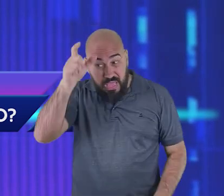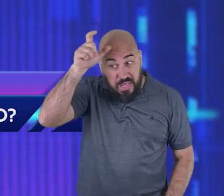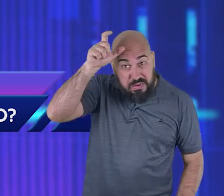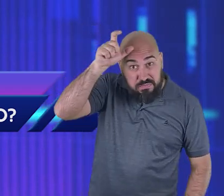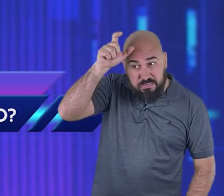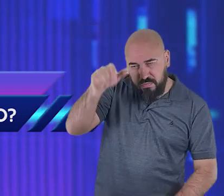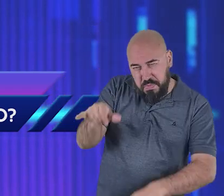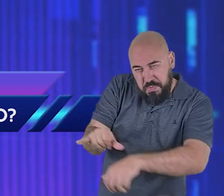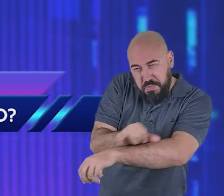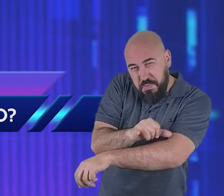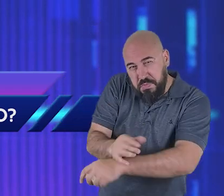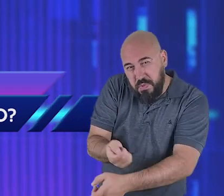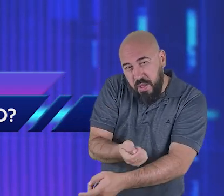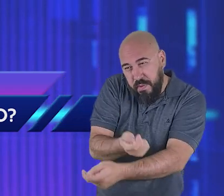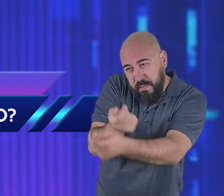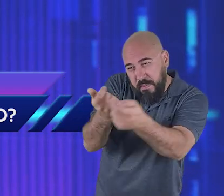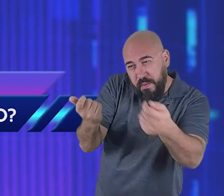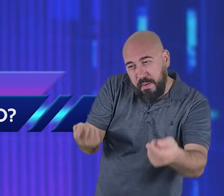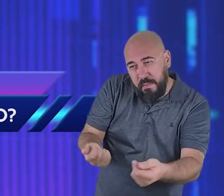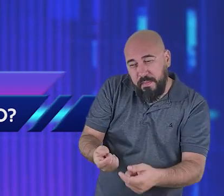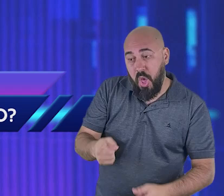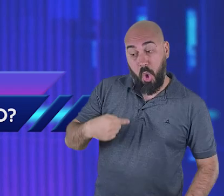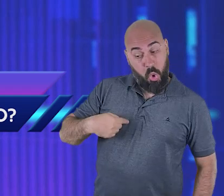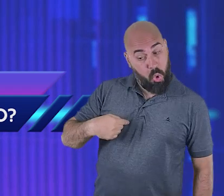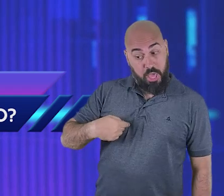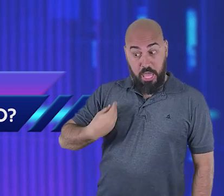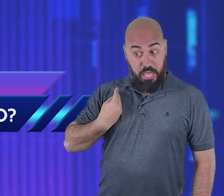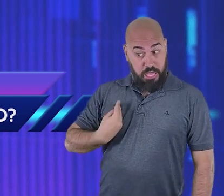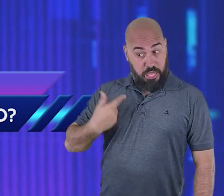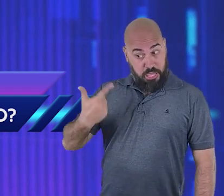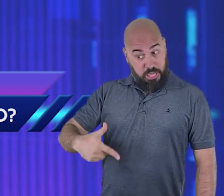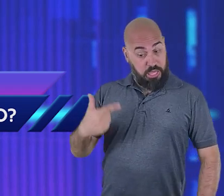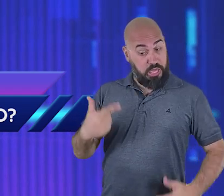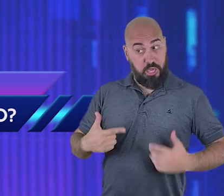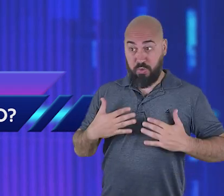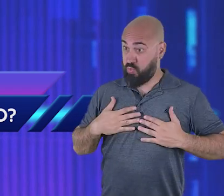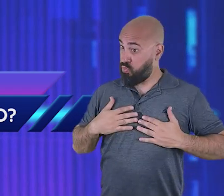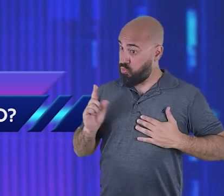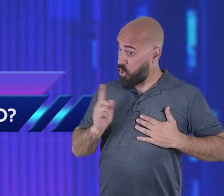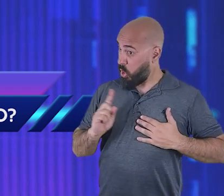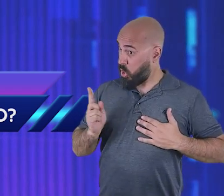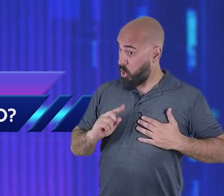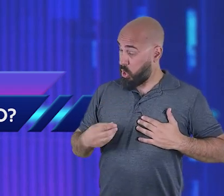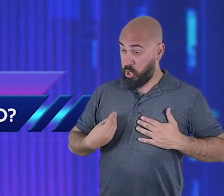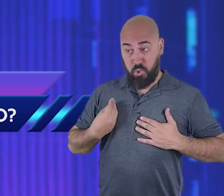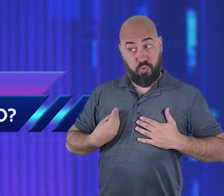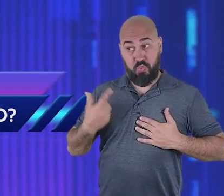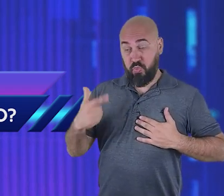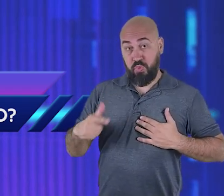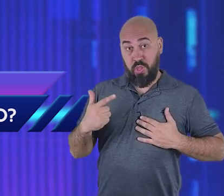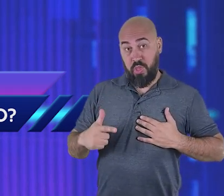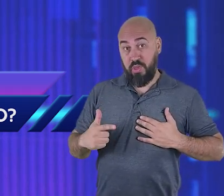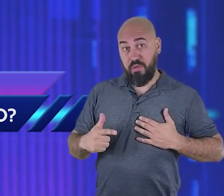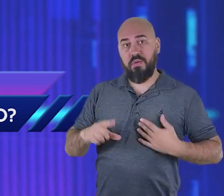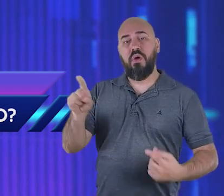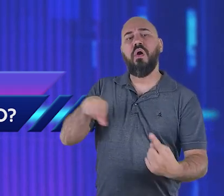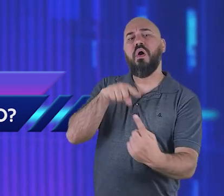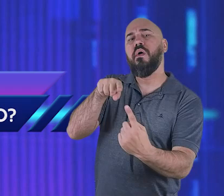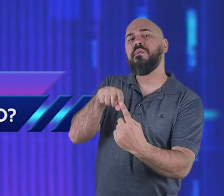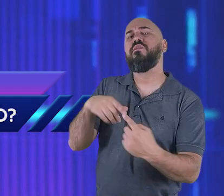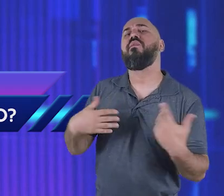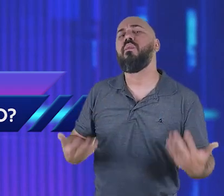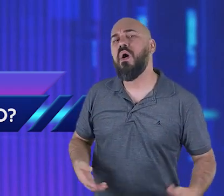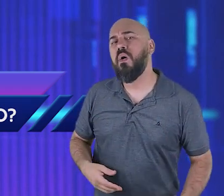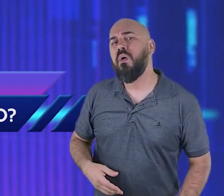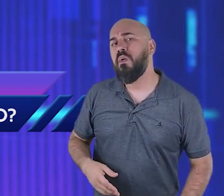existe, porque então ele estaria a meio caminho de alcançar seu único objetivo. E sabe qual